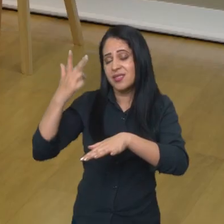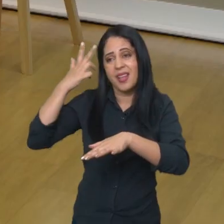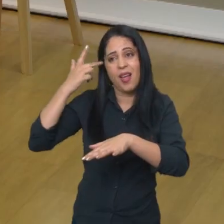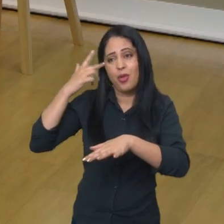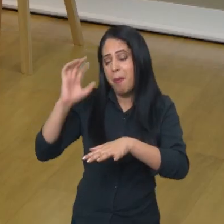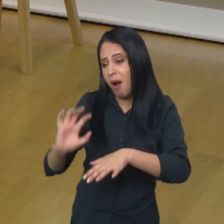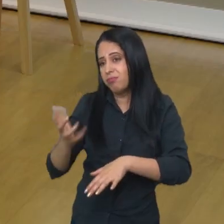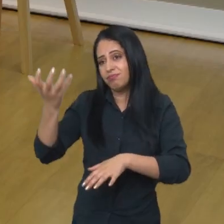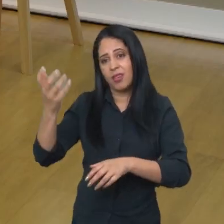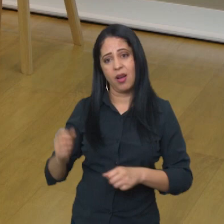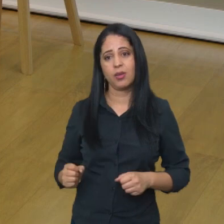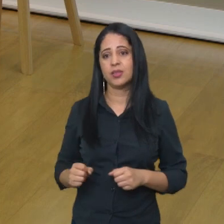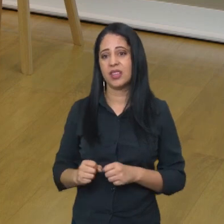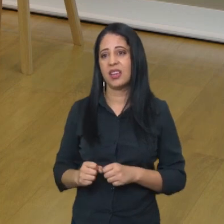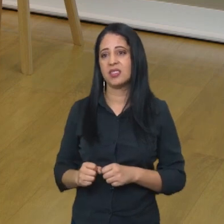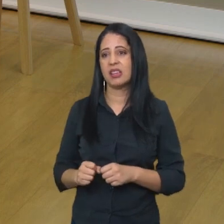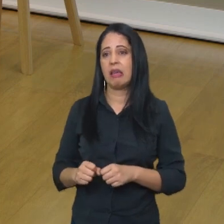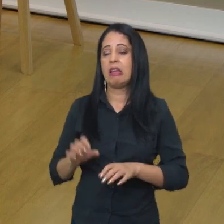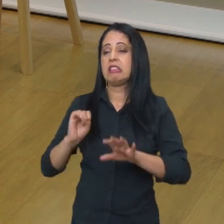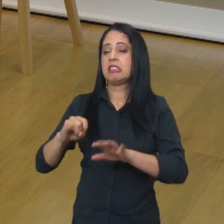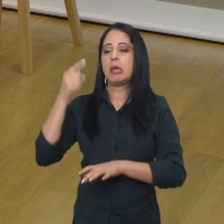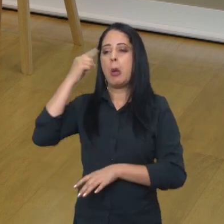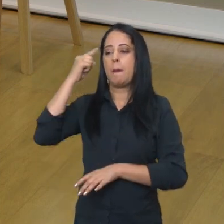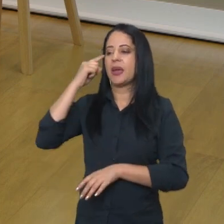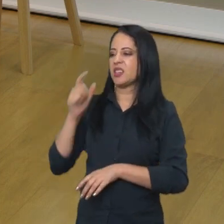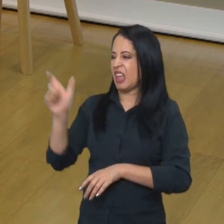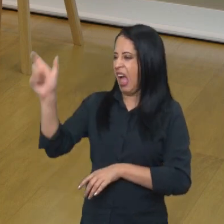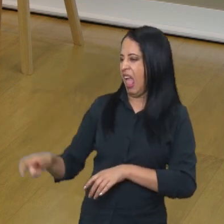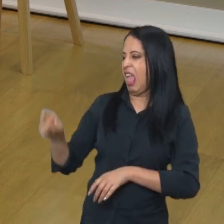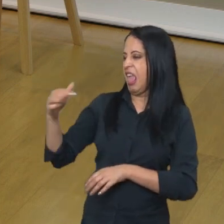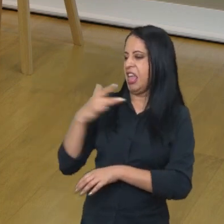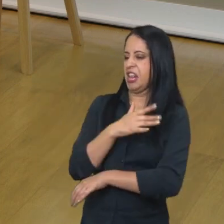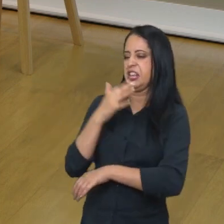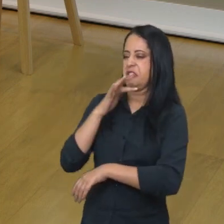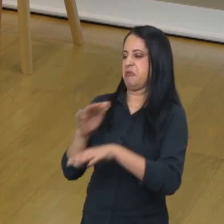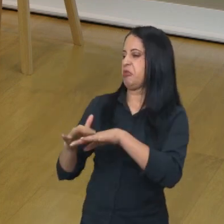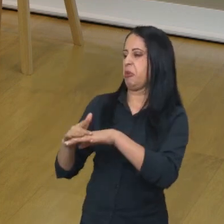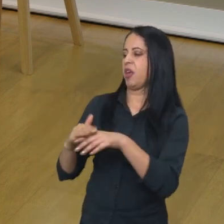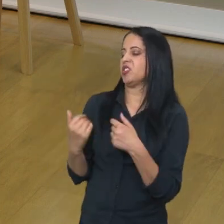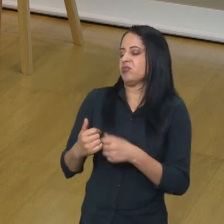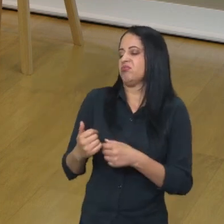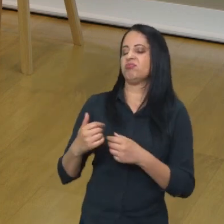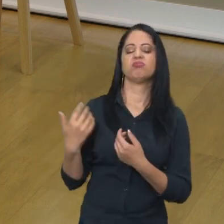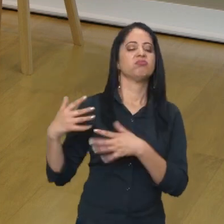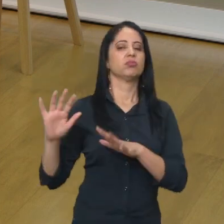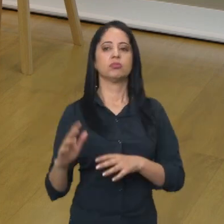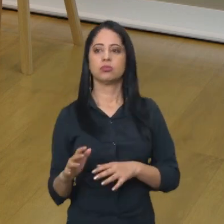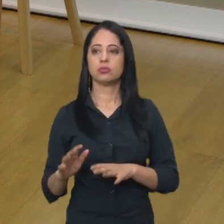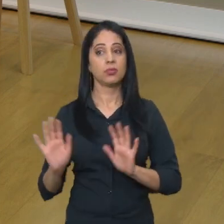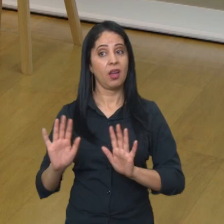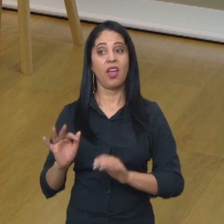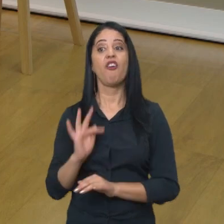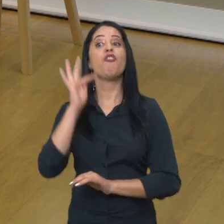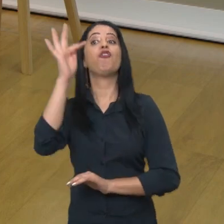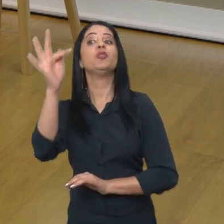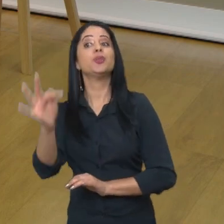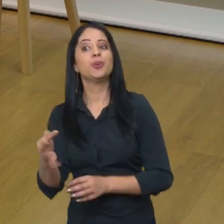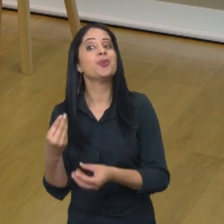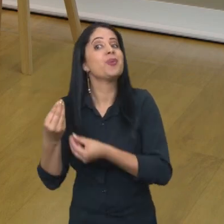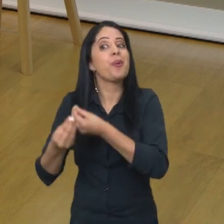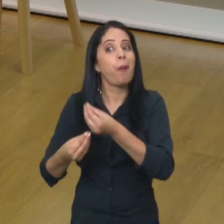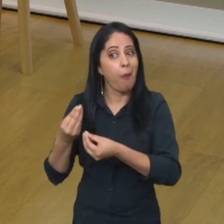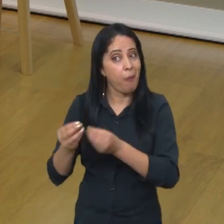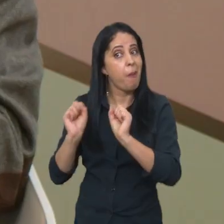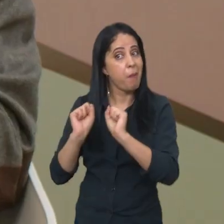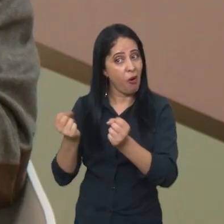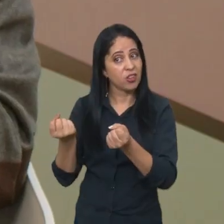a gente achar que isso é do outro, ele que tem, eu não tenho, é o caro. É cuspir para cima, porque um belo dia é você que tem, pô. Sim.